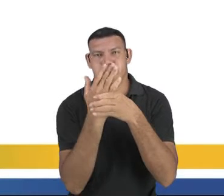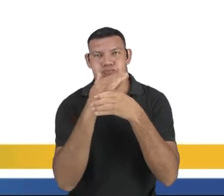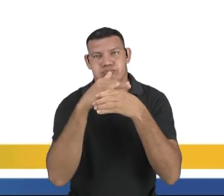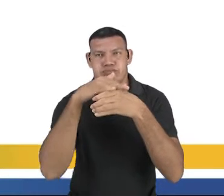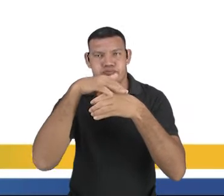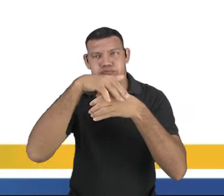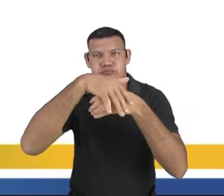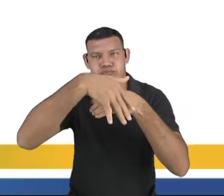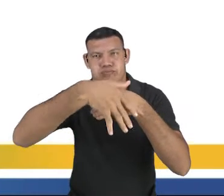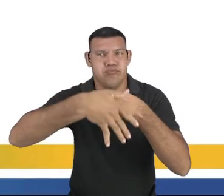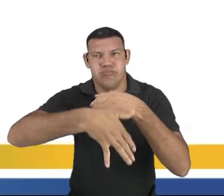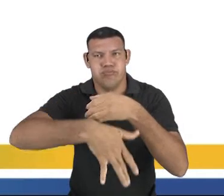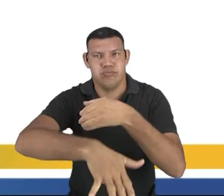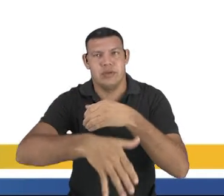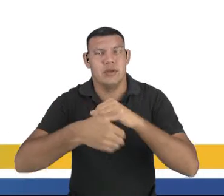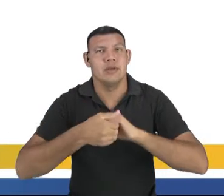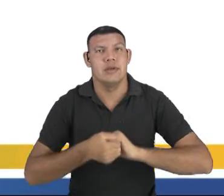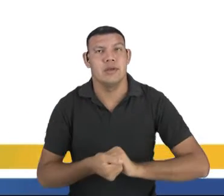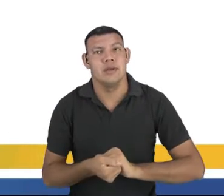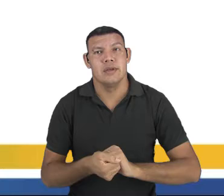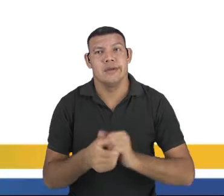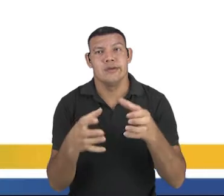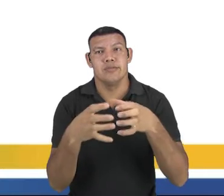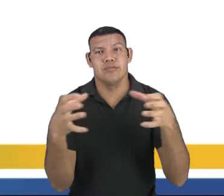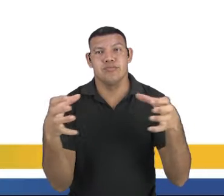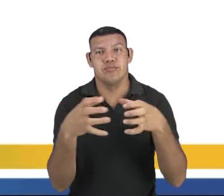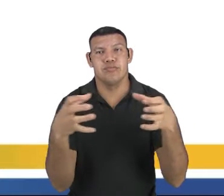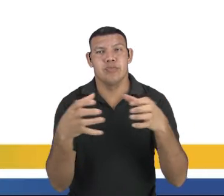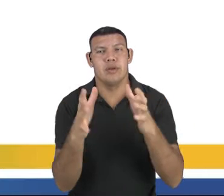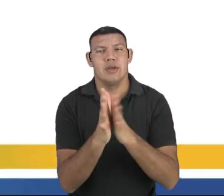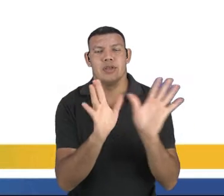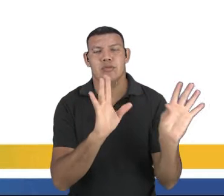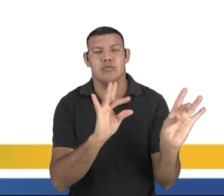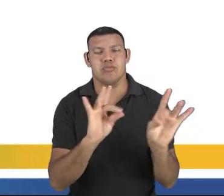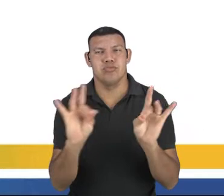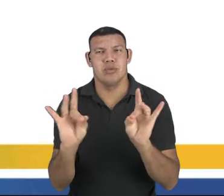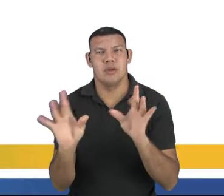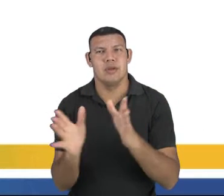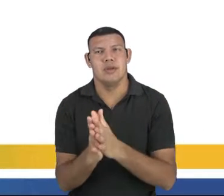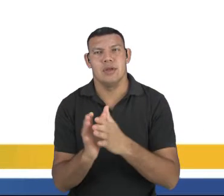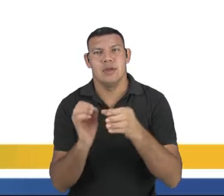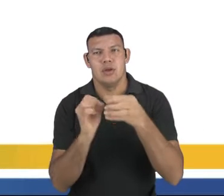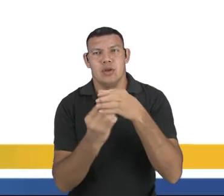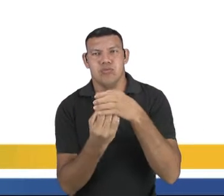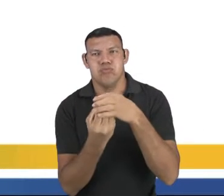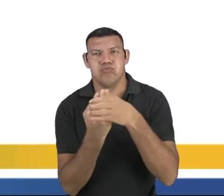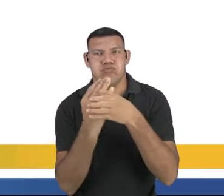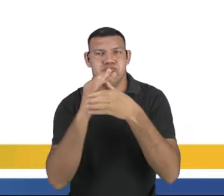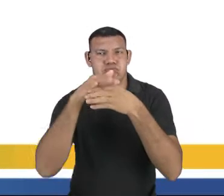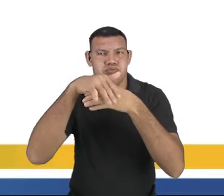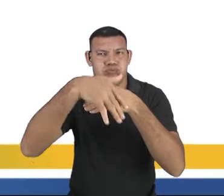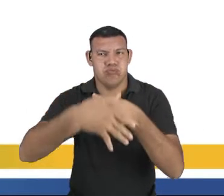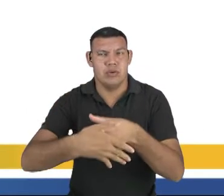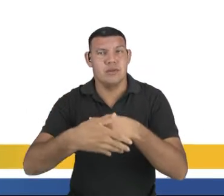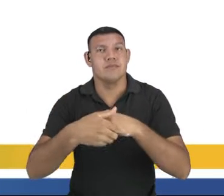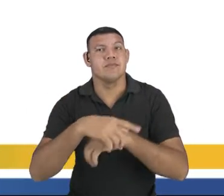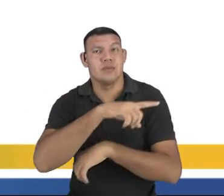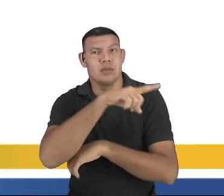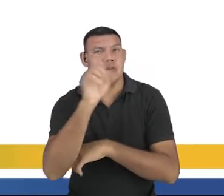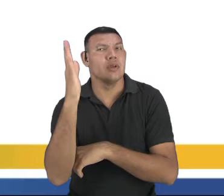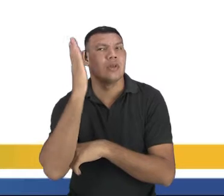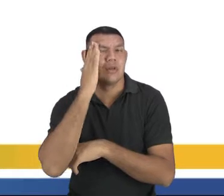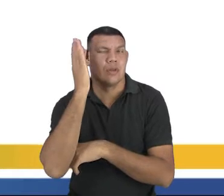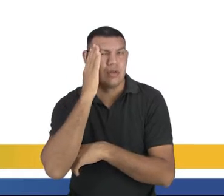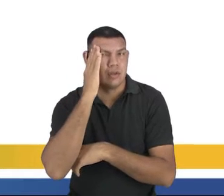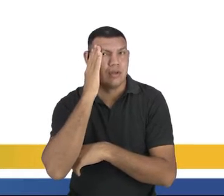é a dilatação, quanto de líquido transbordou. Aí eu já quero que vocês saibam que essa